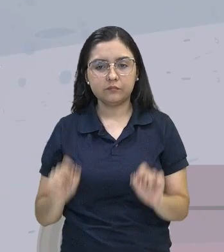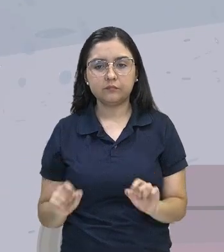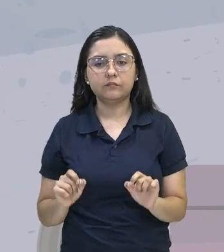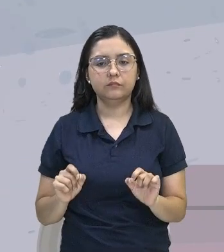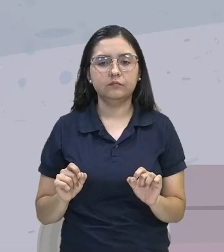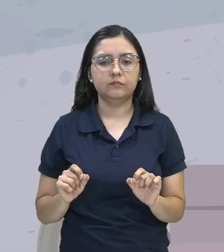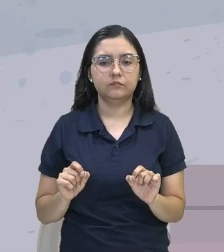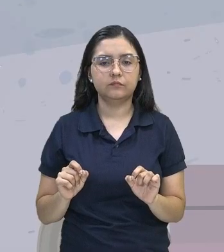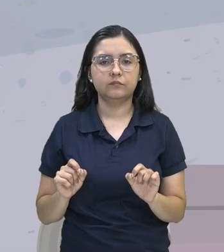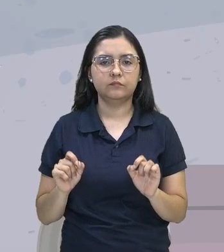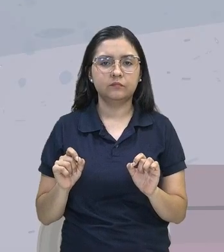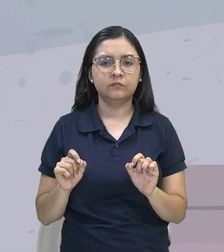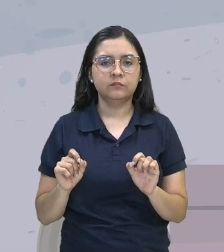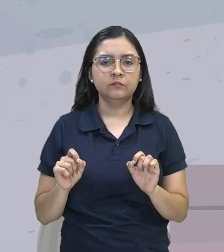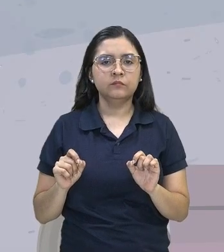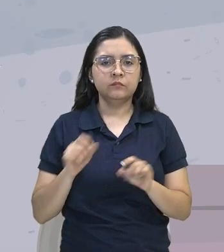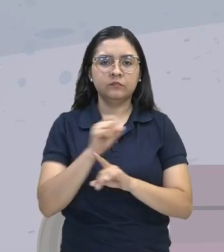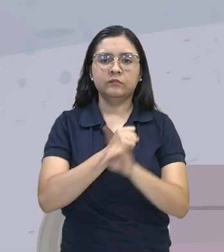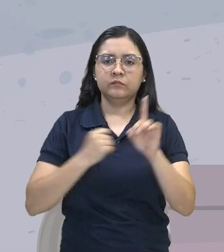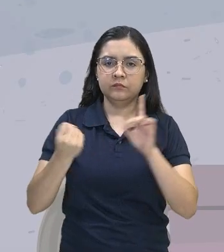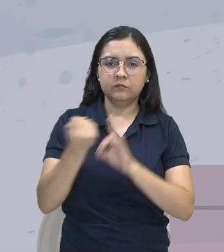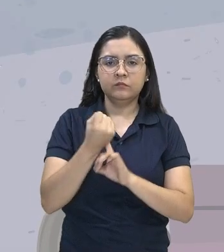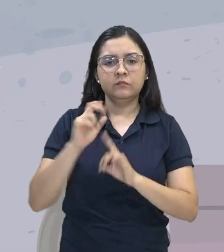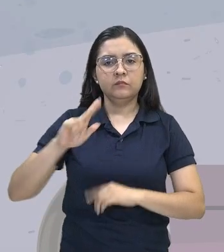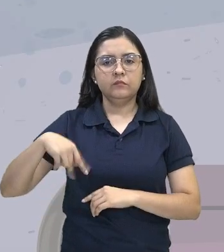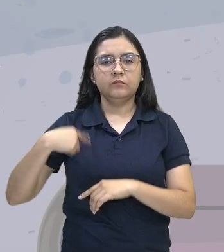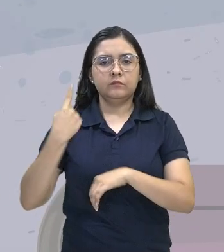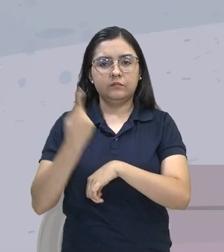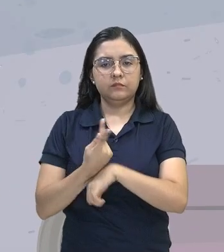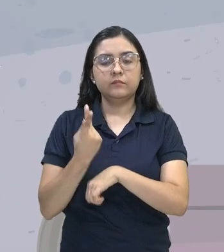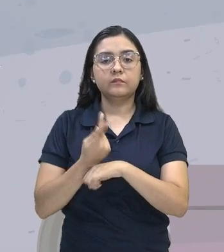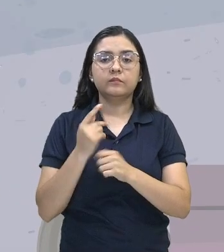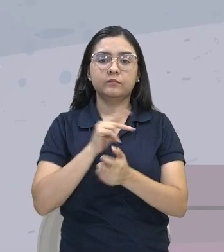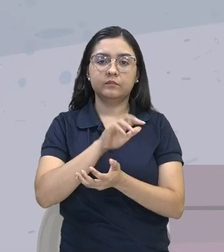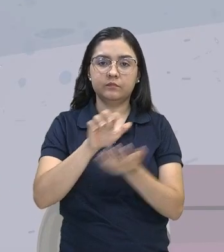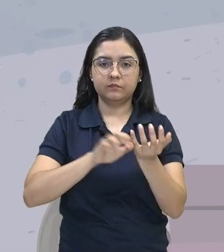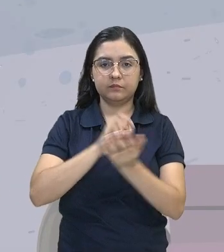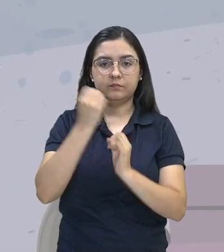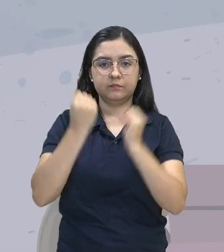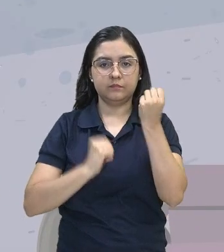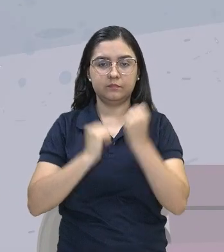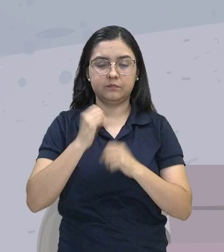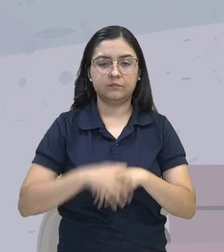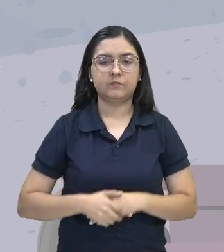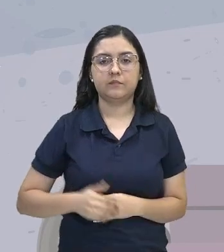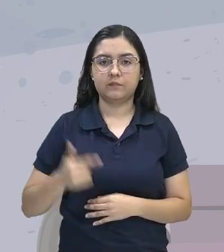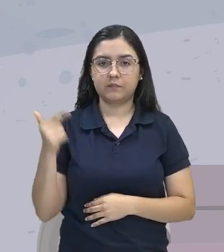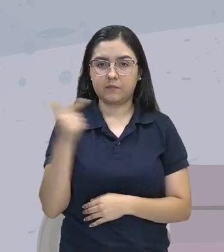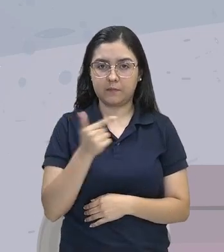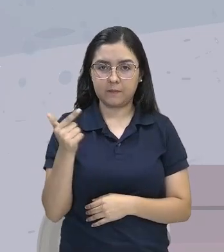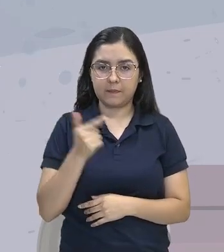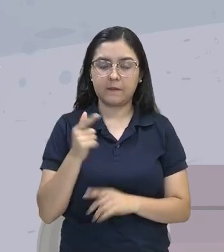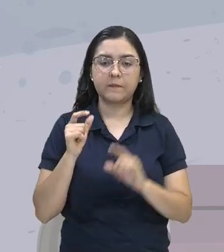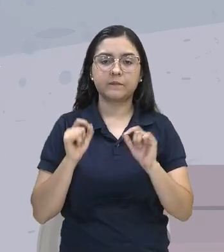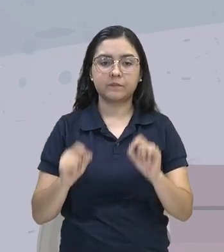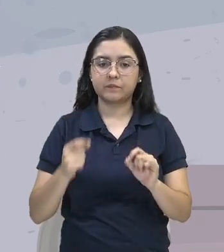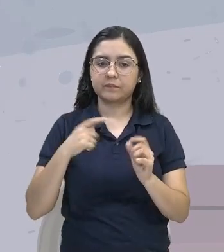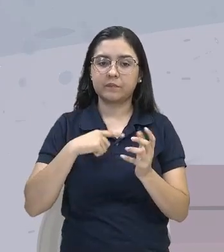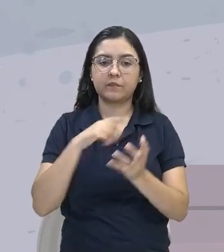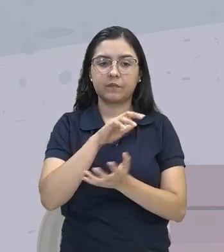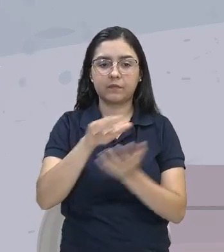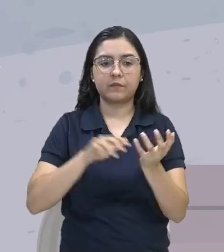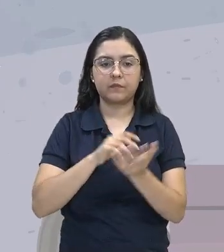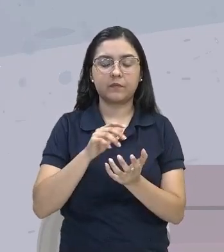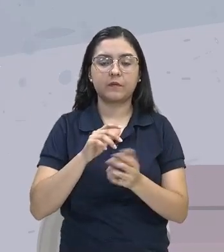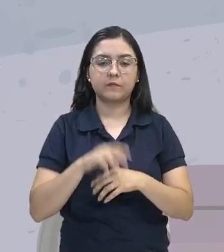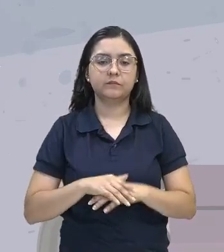ali a questão social após a Revolução Industrial. E a segunda Revolução Industrial, o que foi, professor?